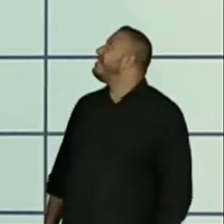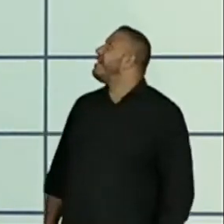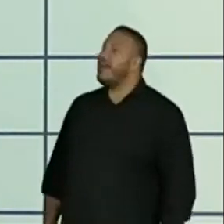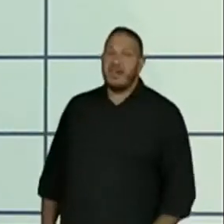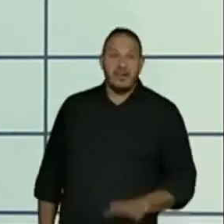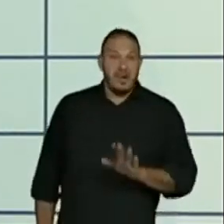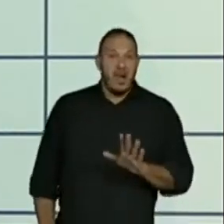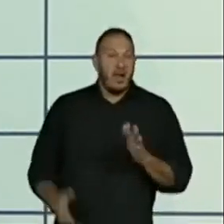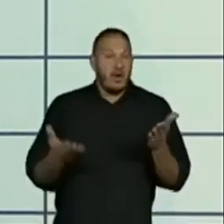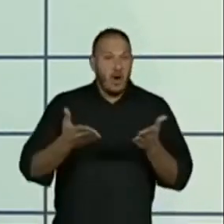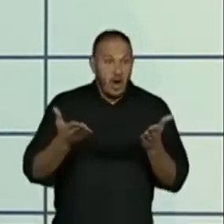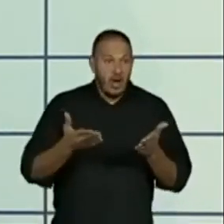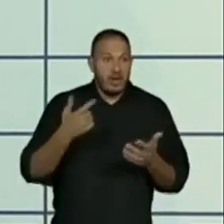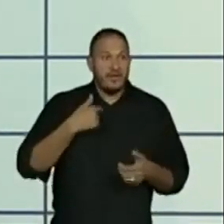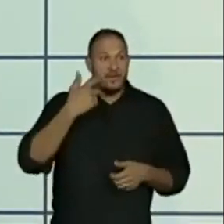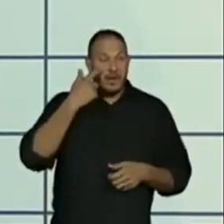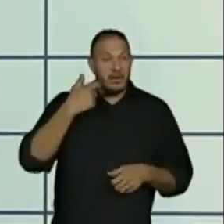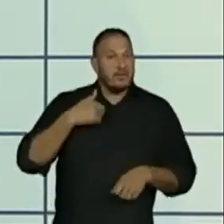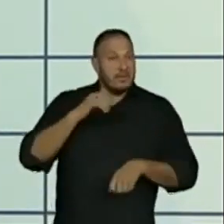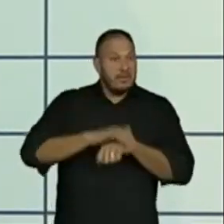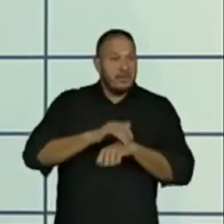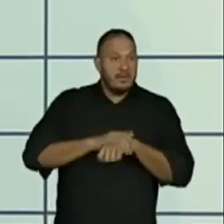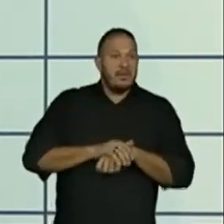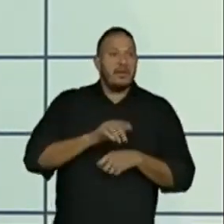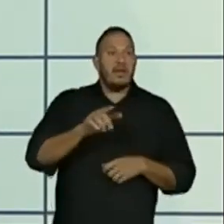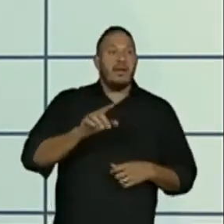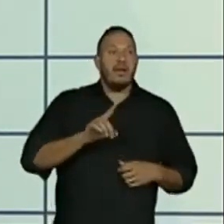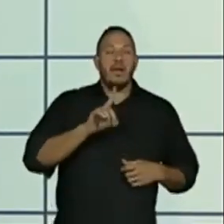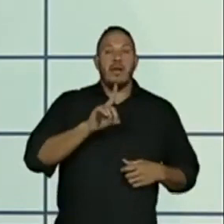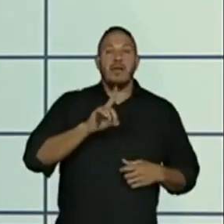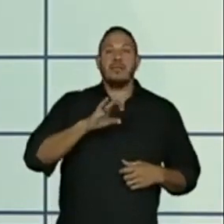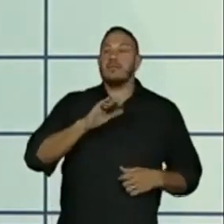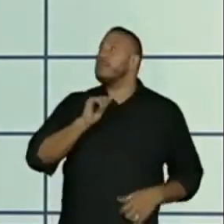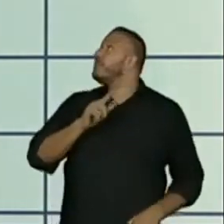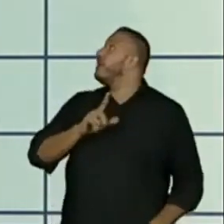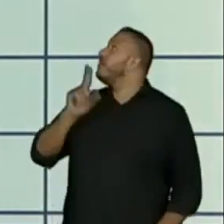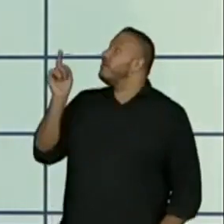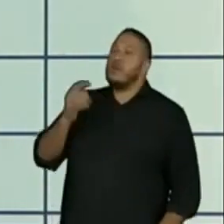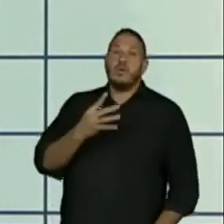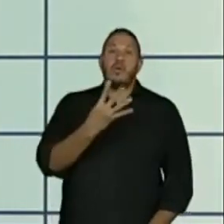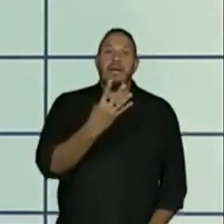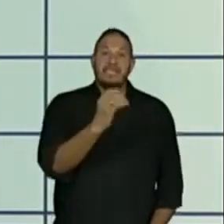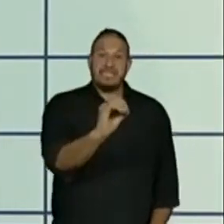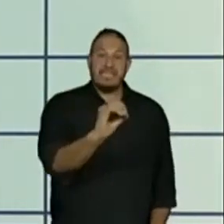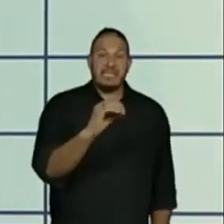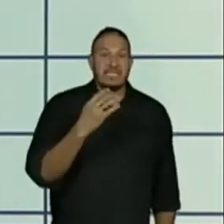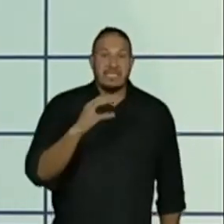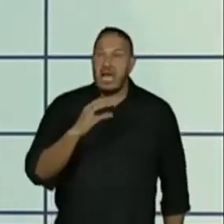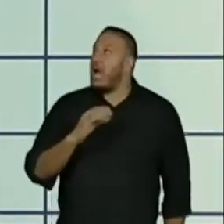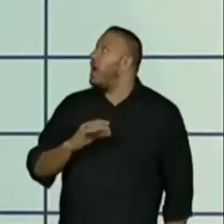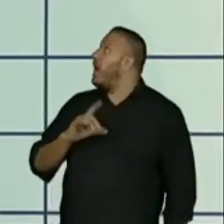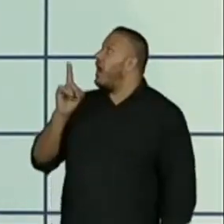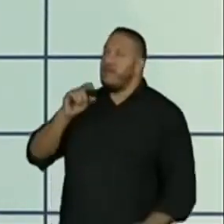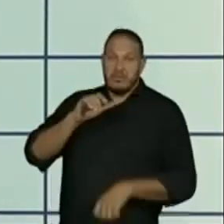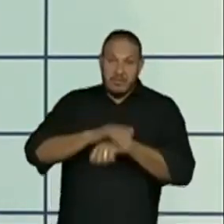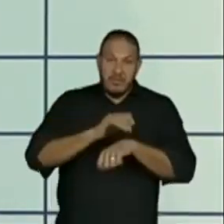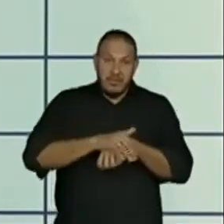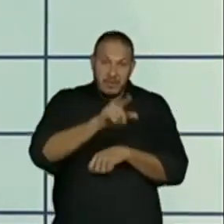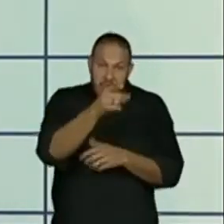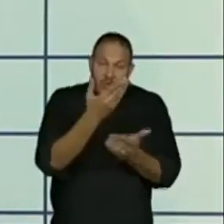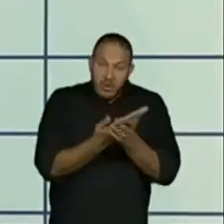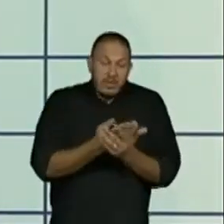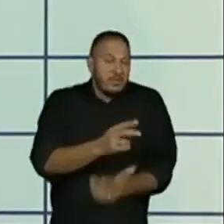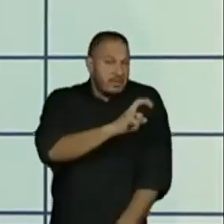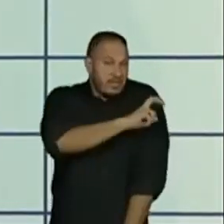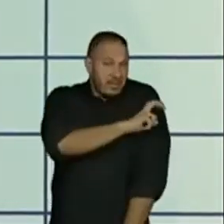Vamos então para nossa parte decimal, para os 40 centavos? 40 centavos, estudantes do quinto ano, dividido